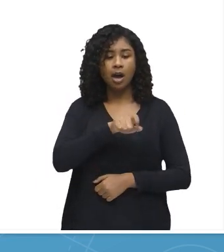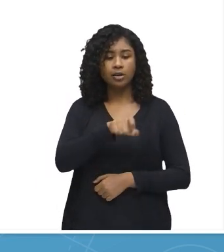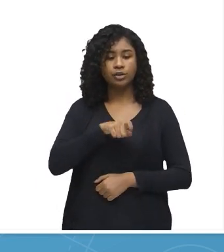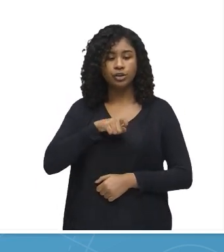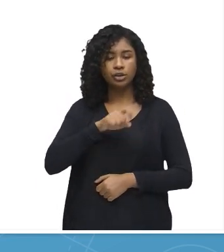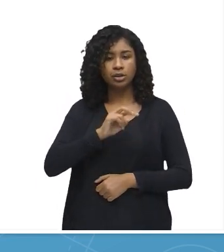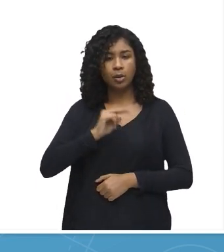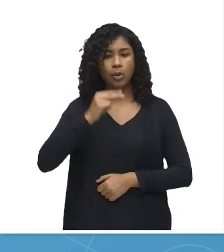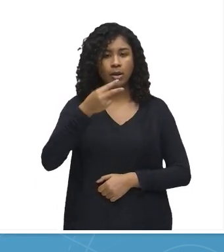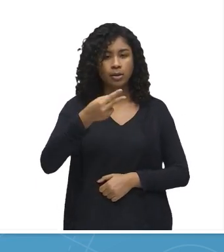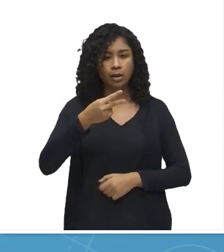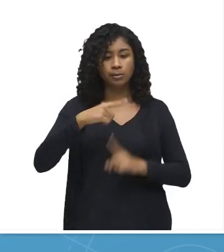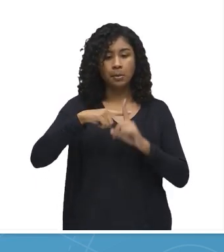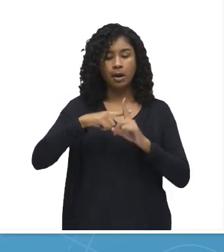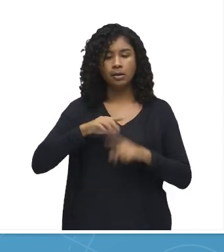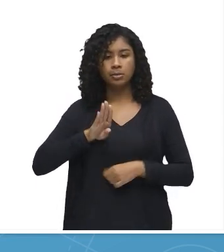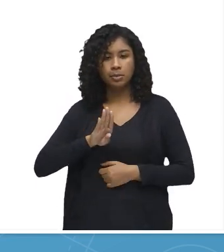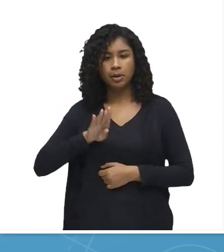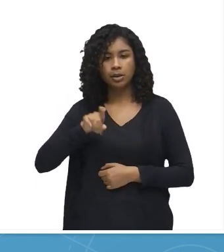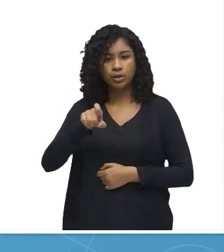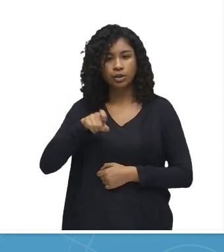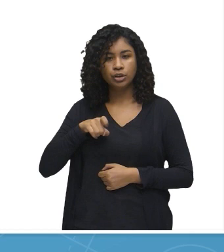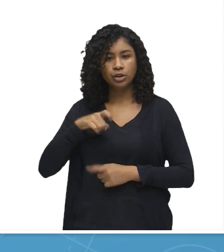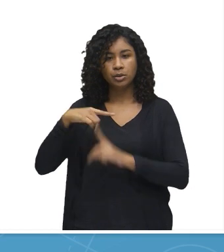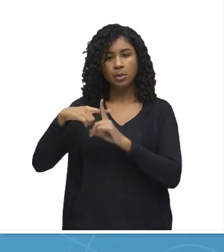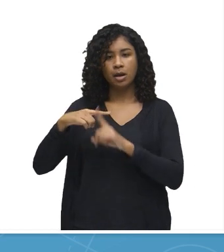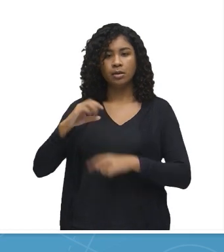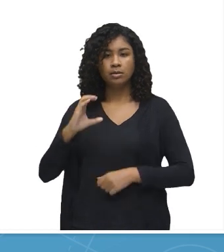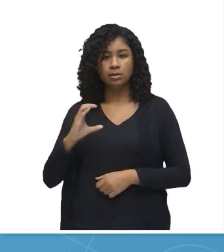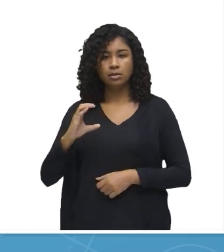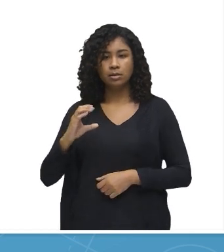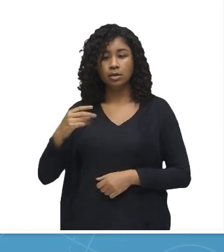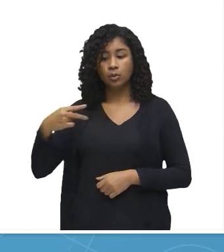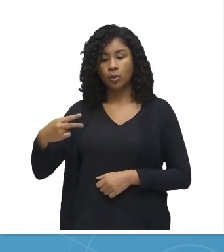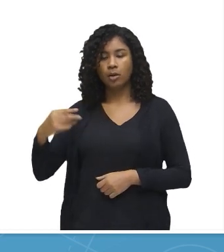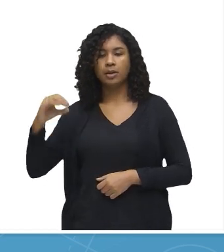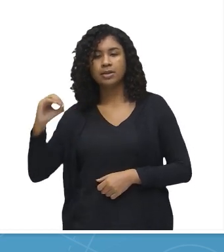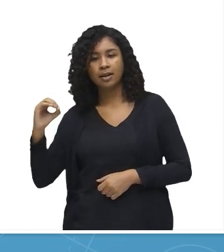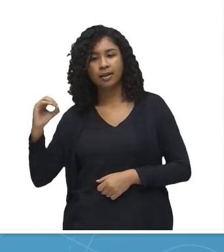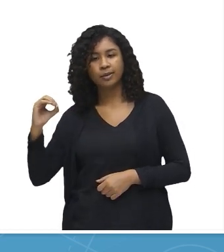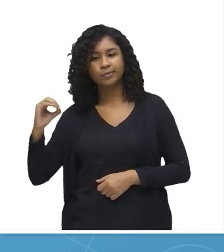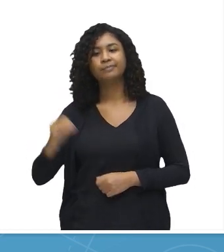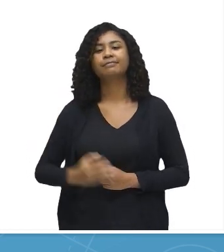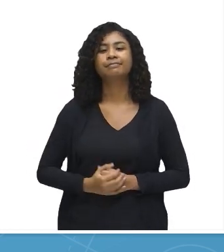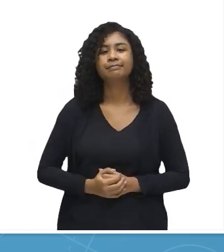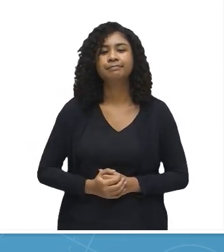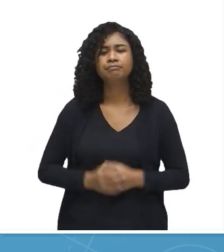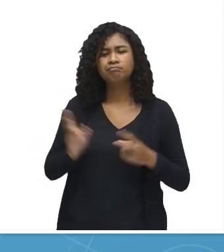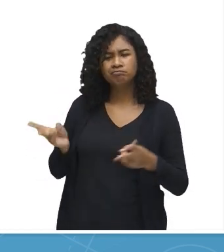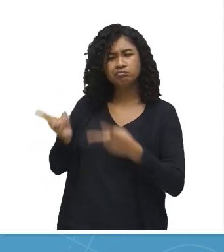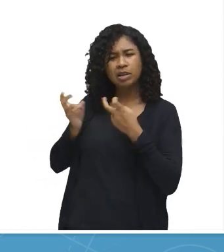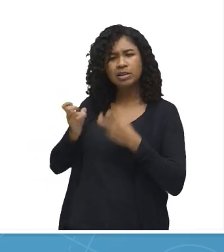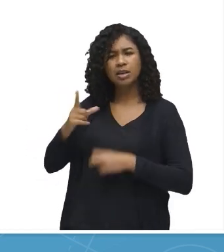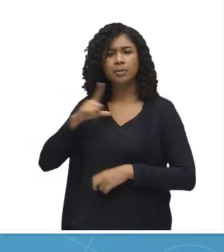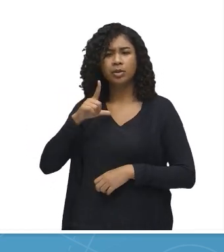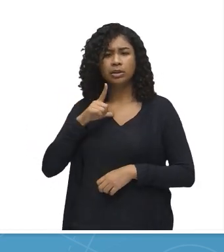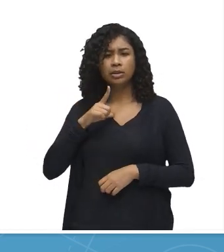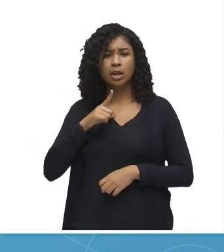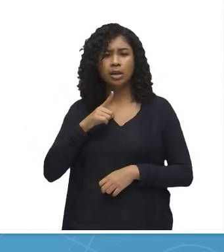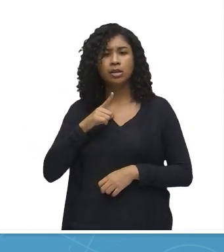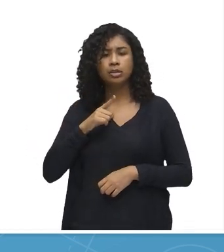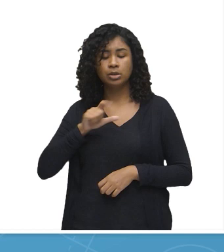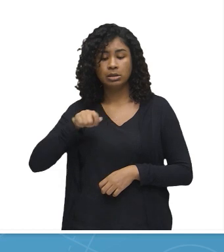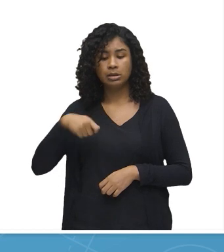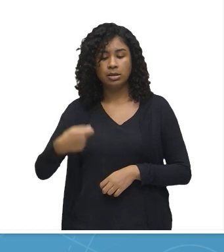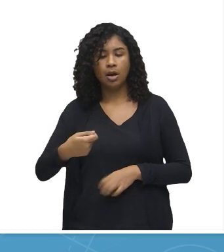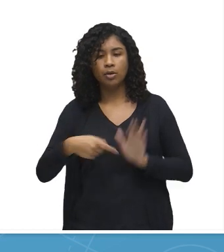mais bx mais c igual a zero, tá? Perceba que aqui na equação eu tenho um sinal negativo, mas é por